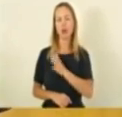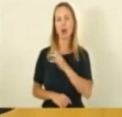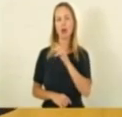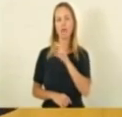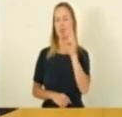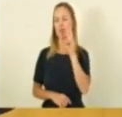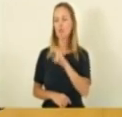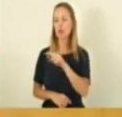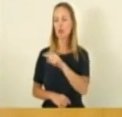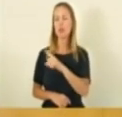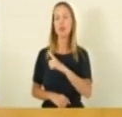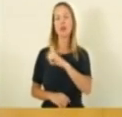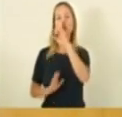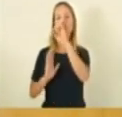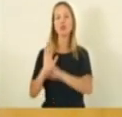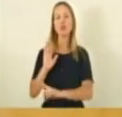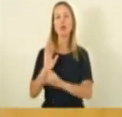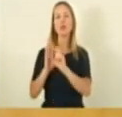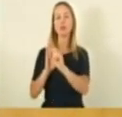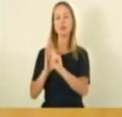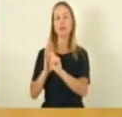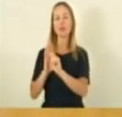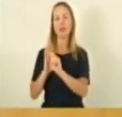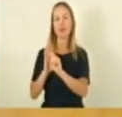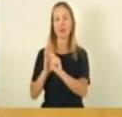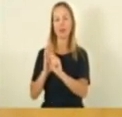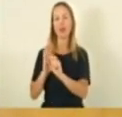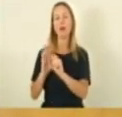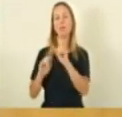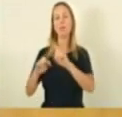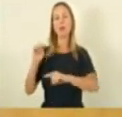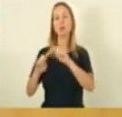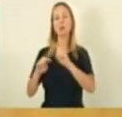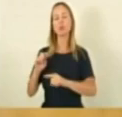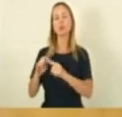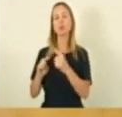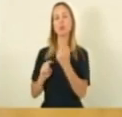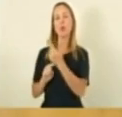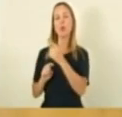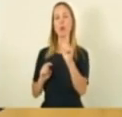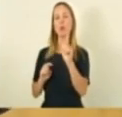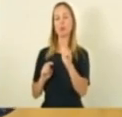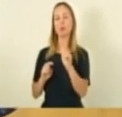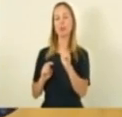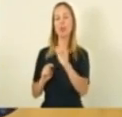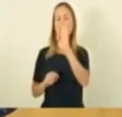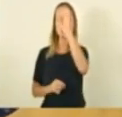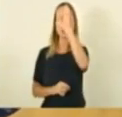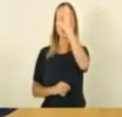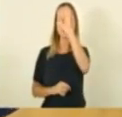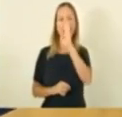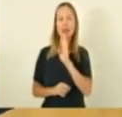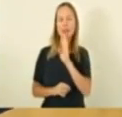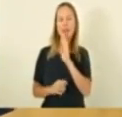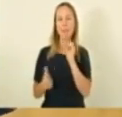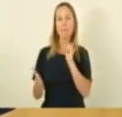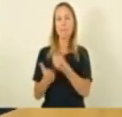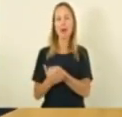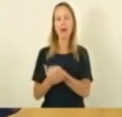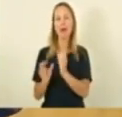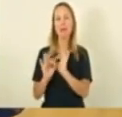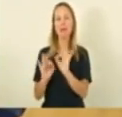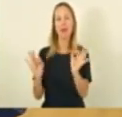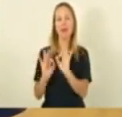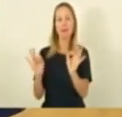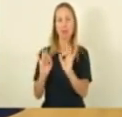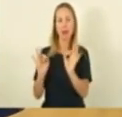ele passa a ter direito em outro produto, de forma gratuita, sem ter pago